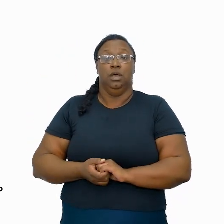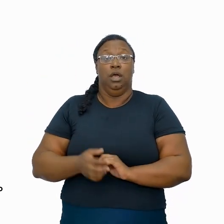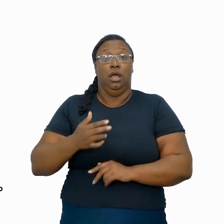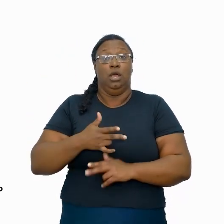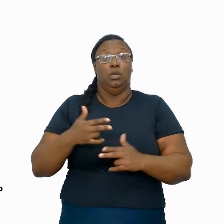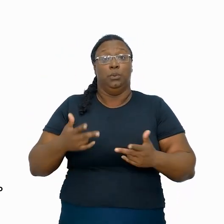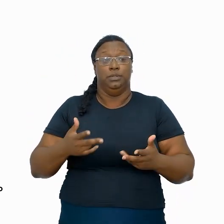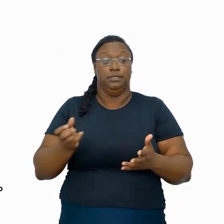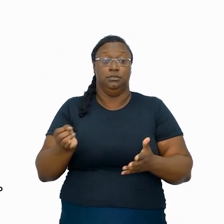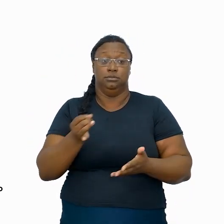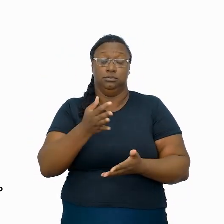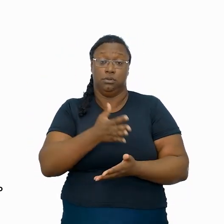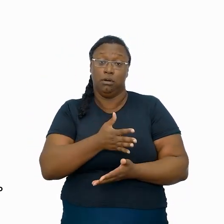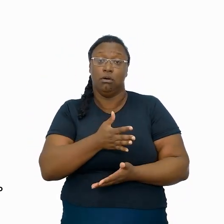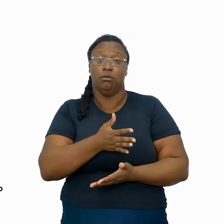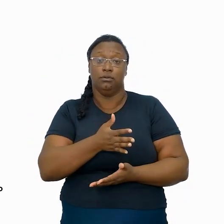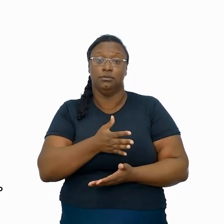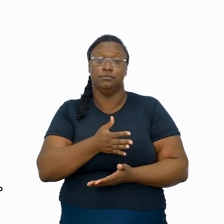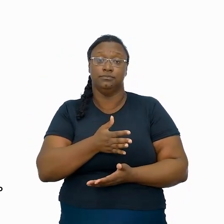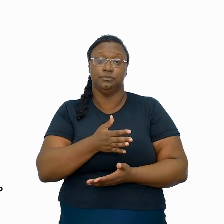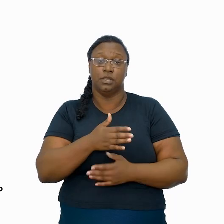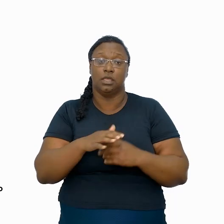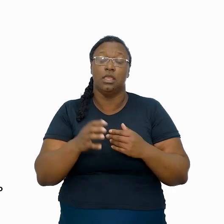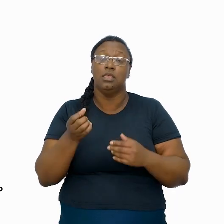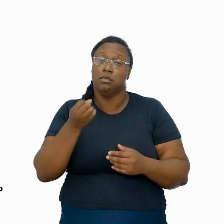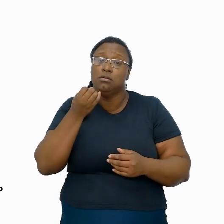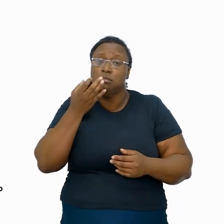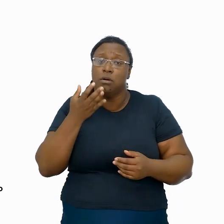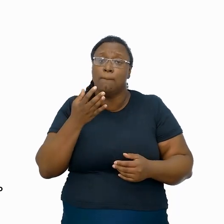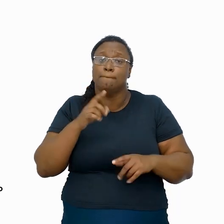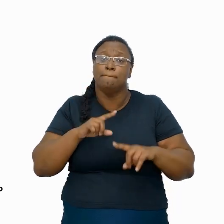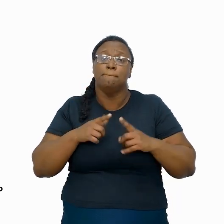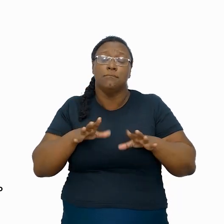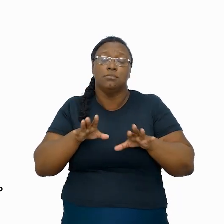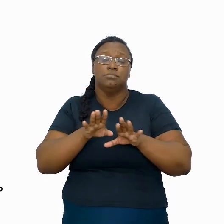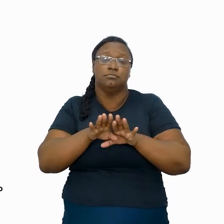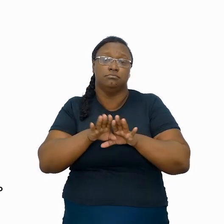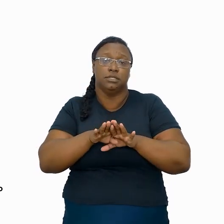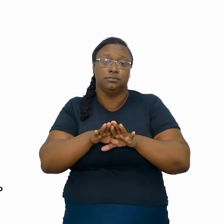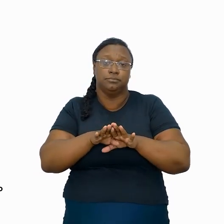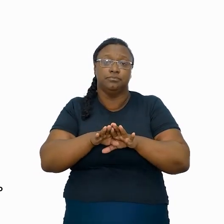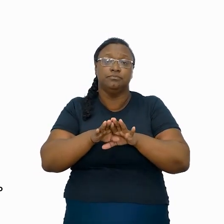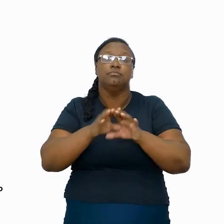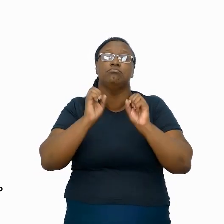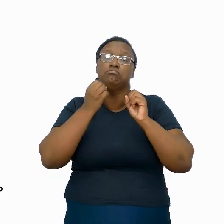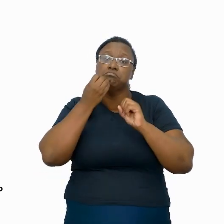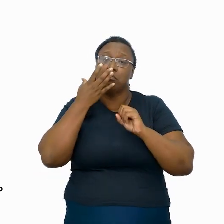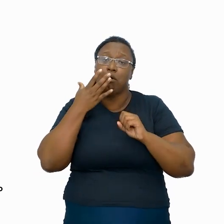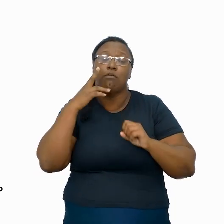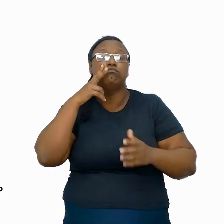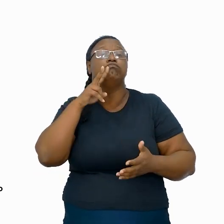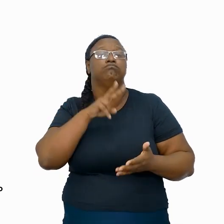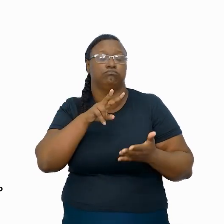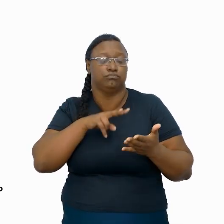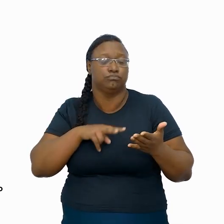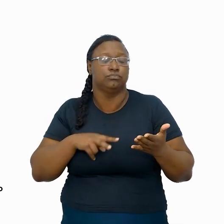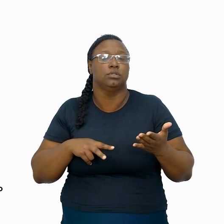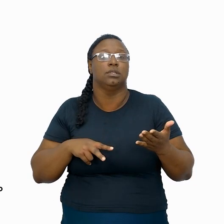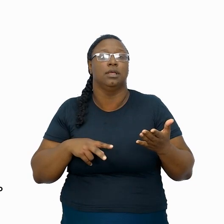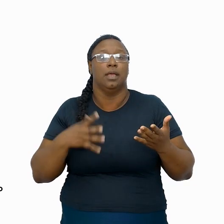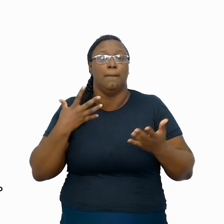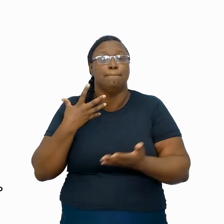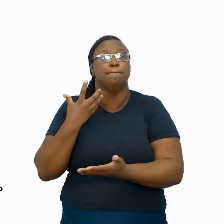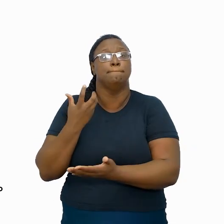coisas recentes da física e tudo mais, e vale a pena, né? Então, se puderem, né, dê uma olhada,